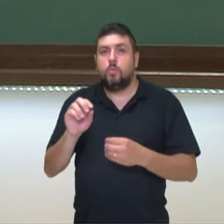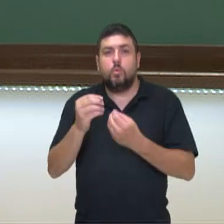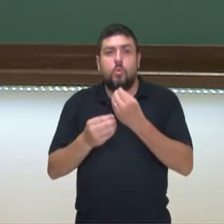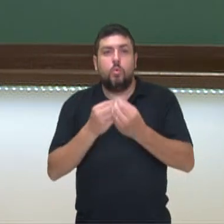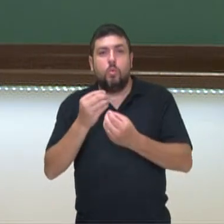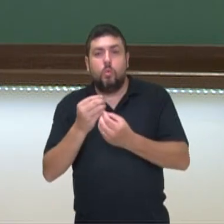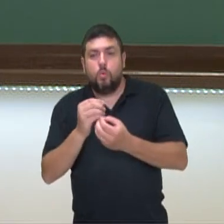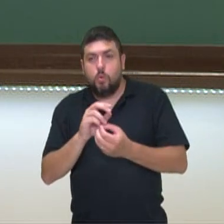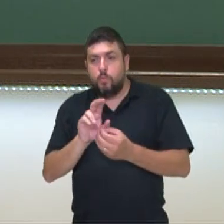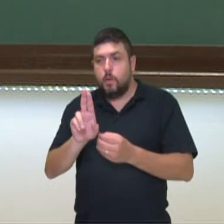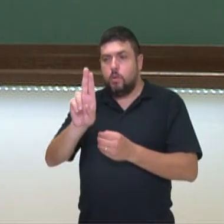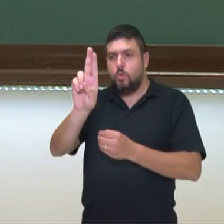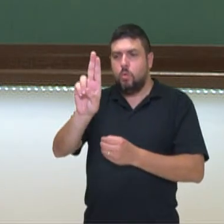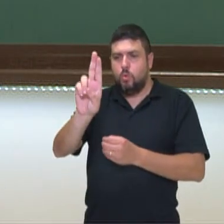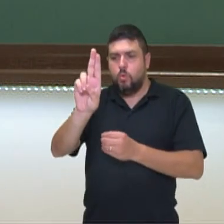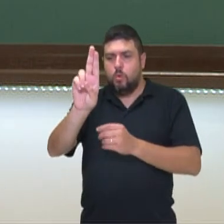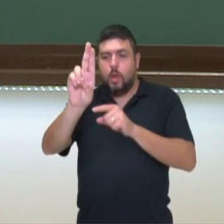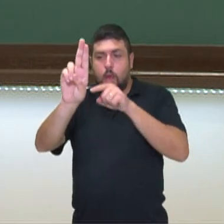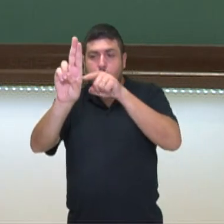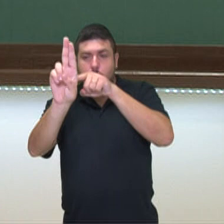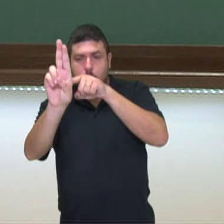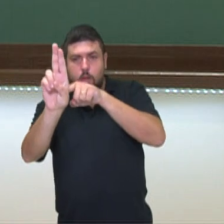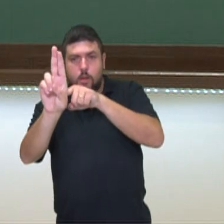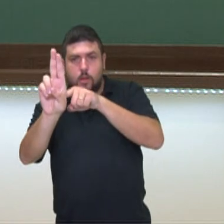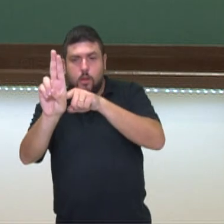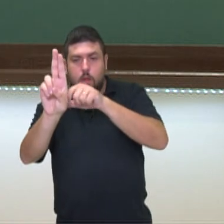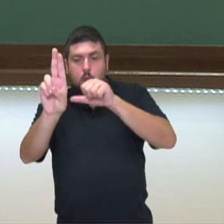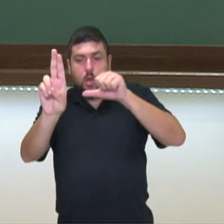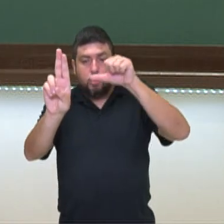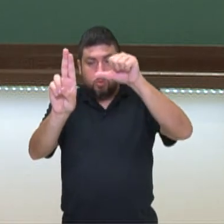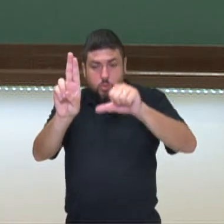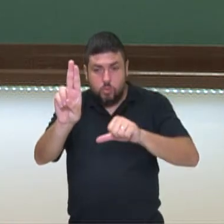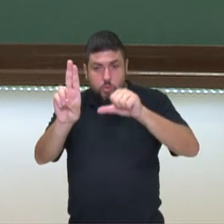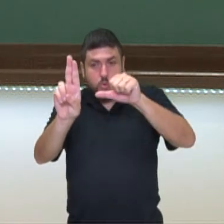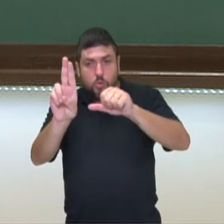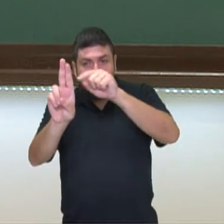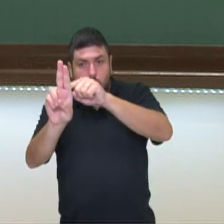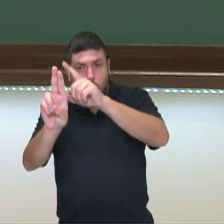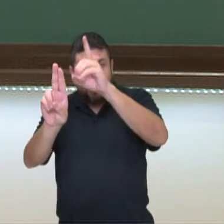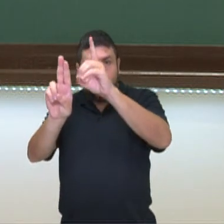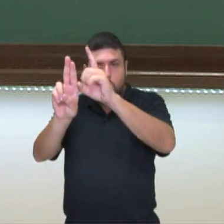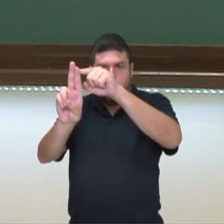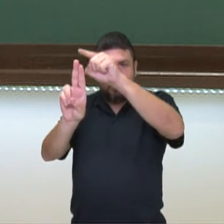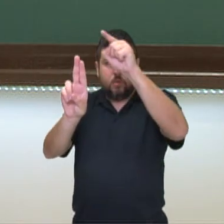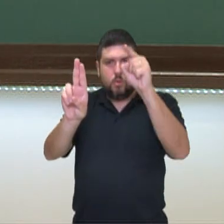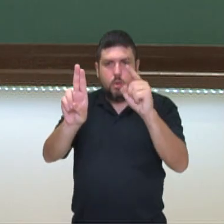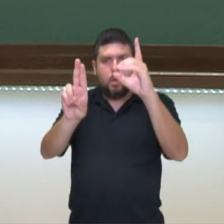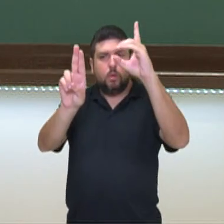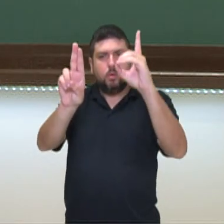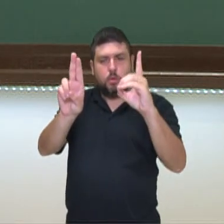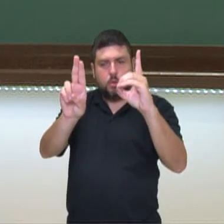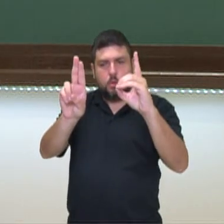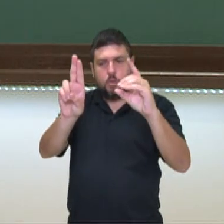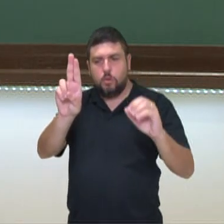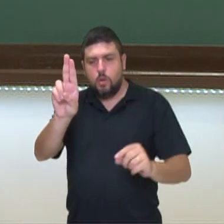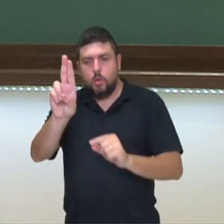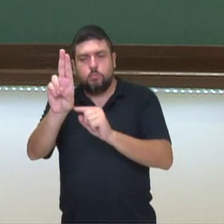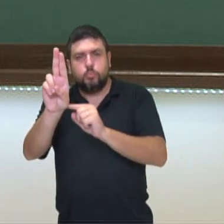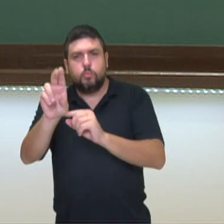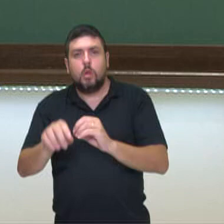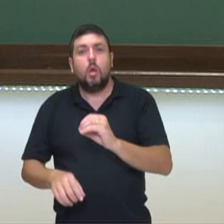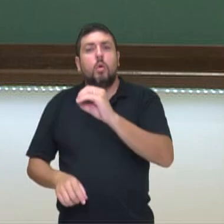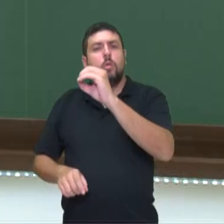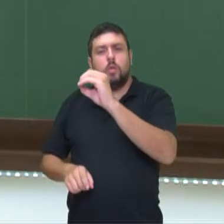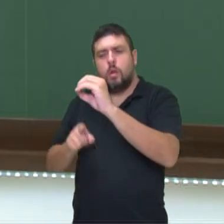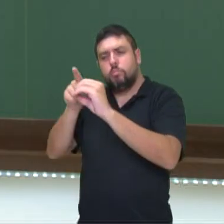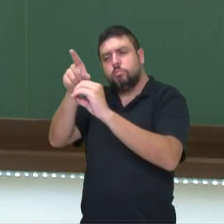e transformar uma dessas dezenas em 10 unidades, que foi o que foi feito aqui, ó. Esse risco significa que eu